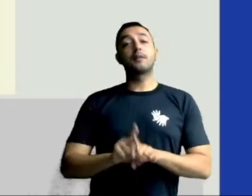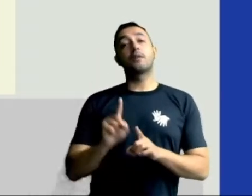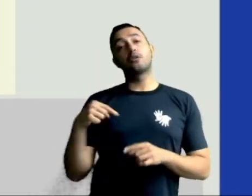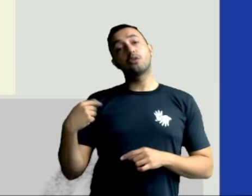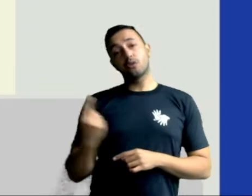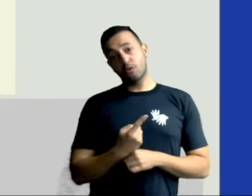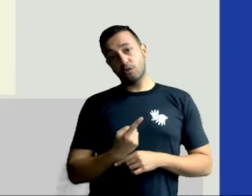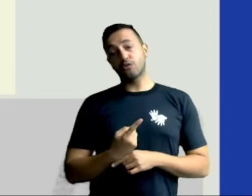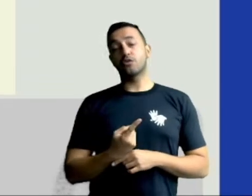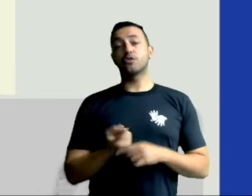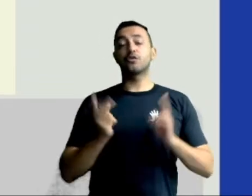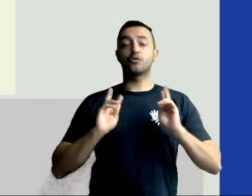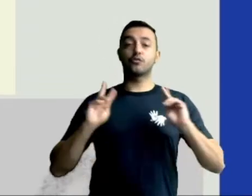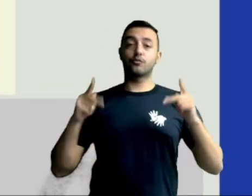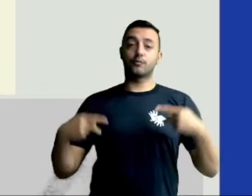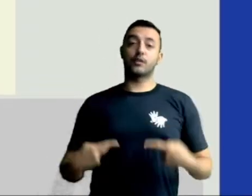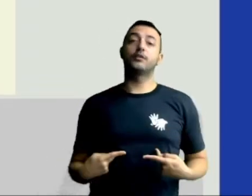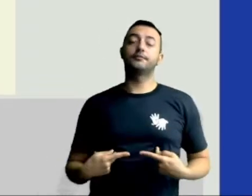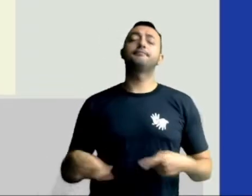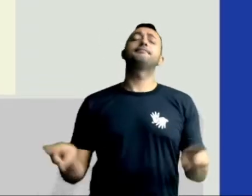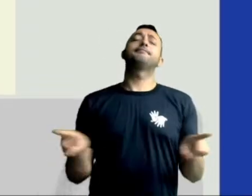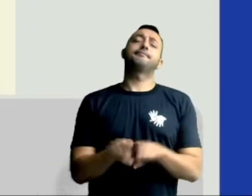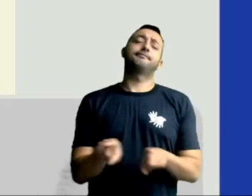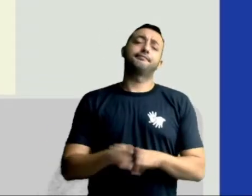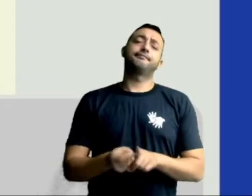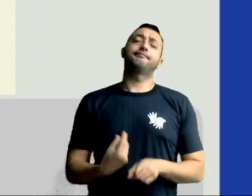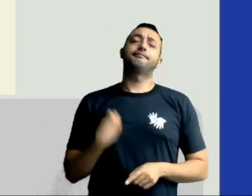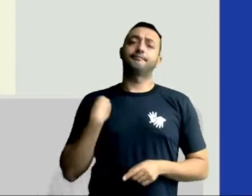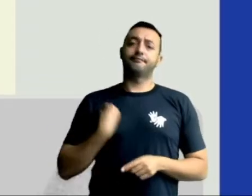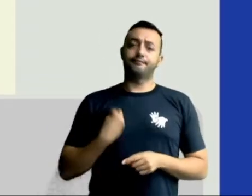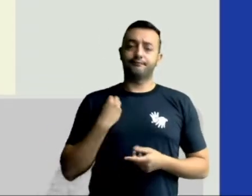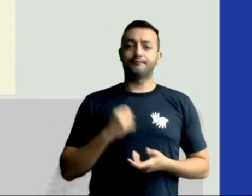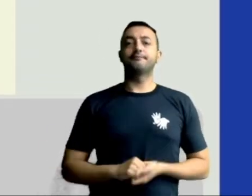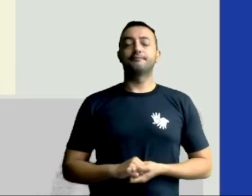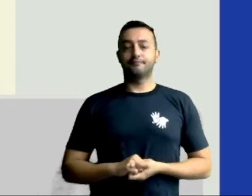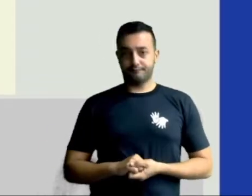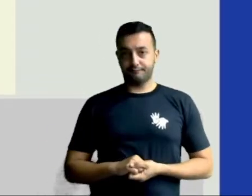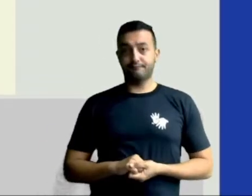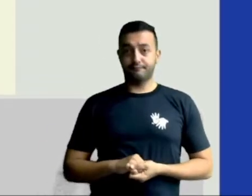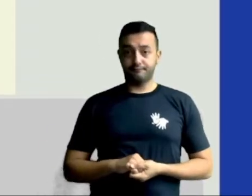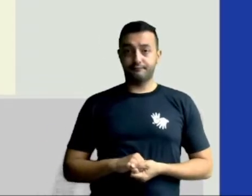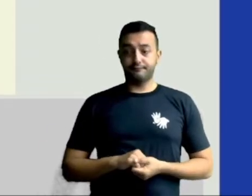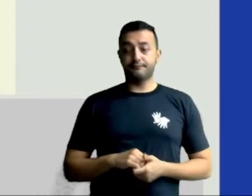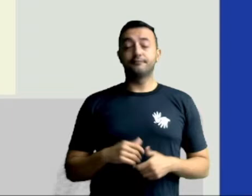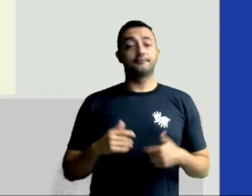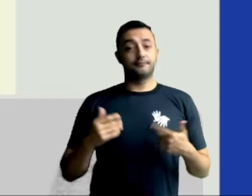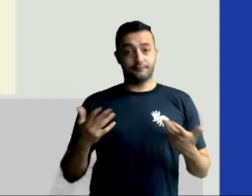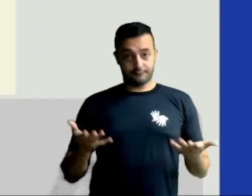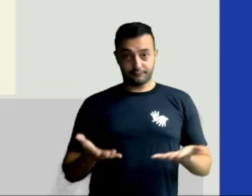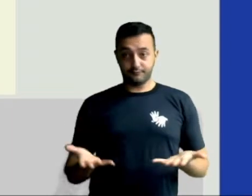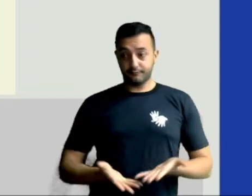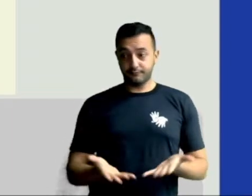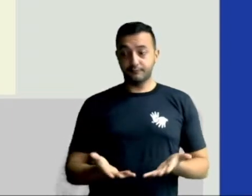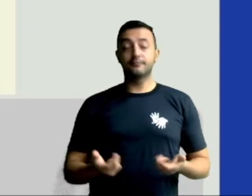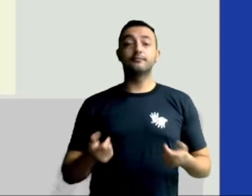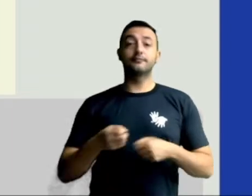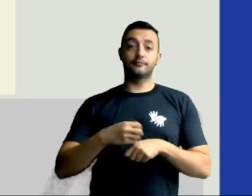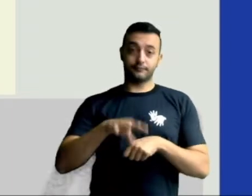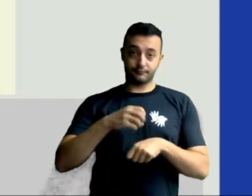nós, os seres humanos, também somos seres vivos, tá? Agora eu vou dar para vocês